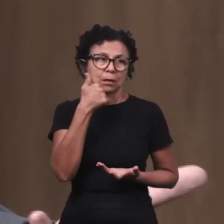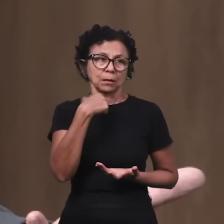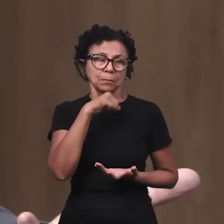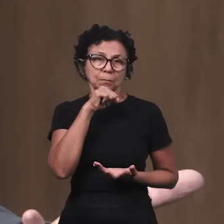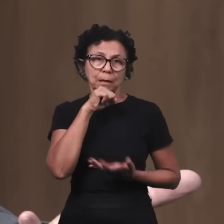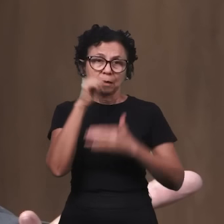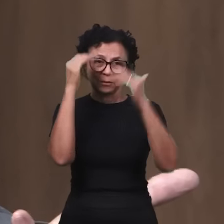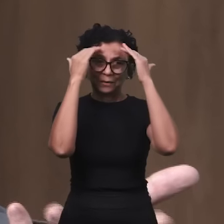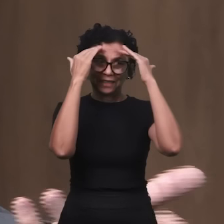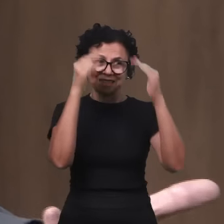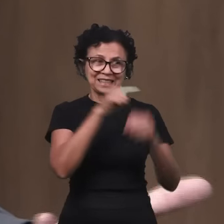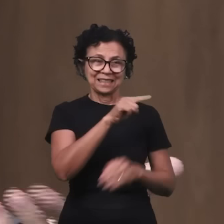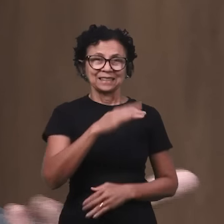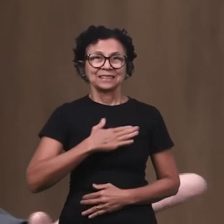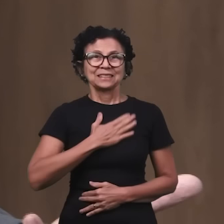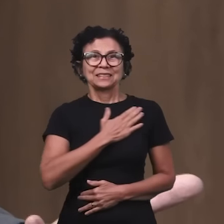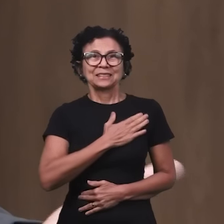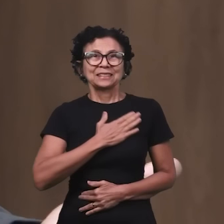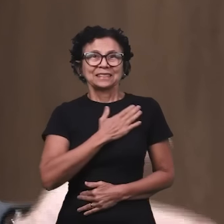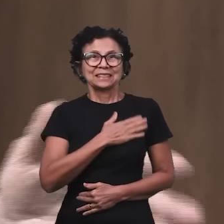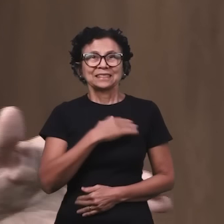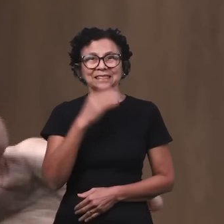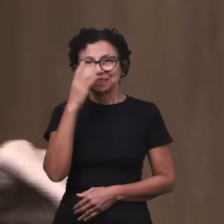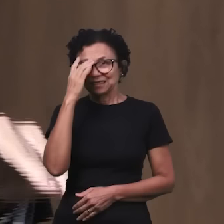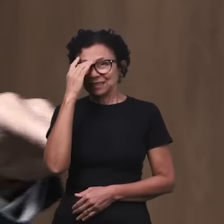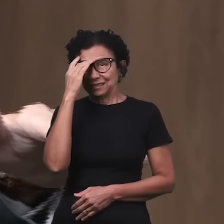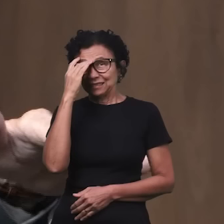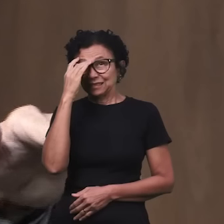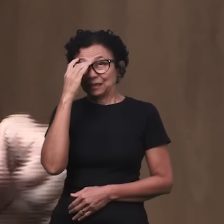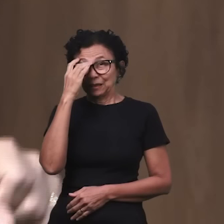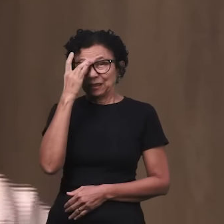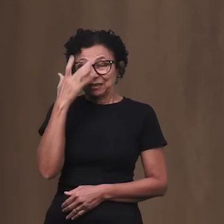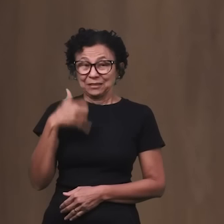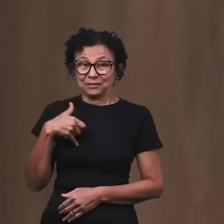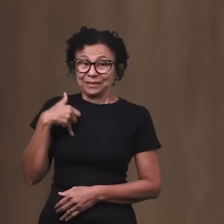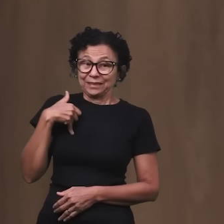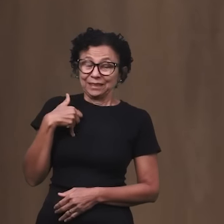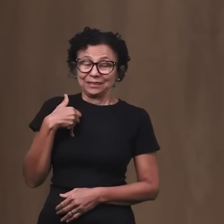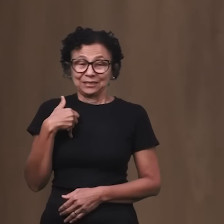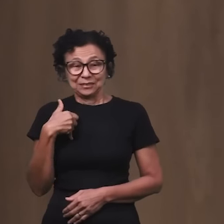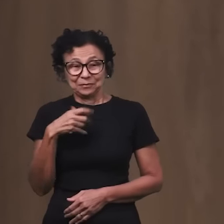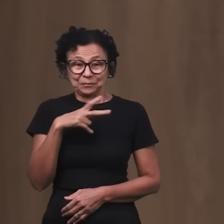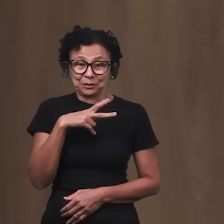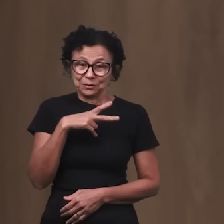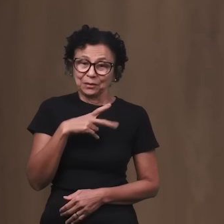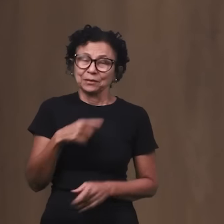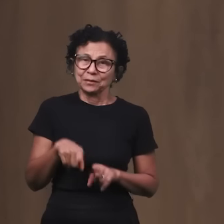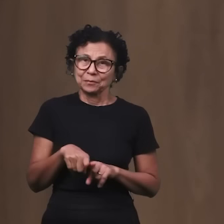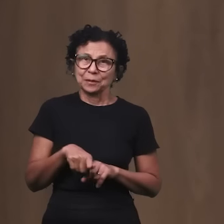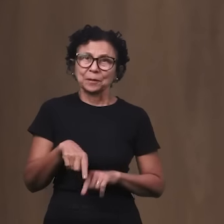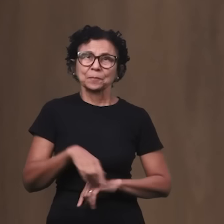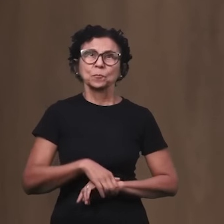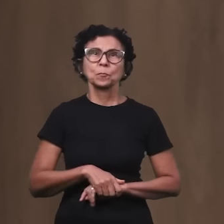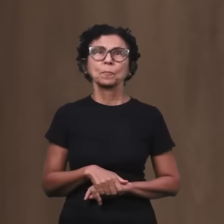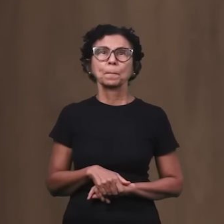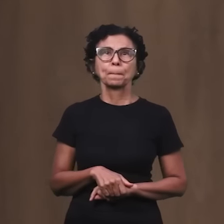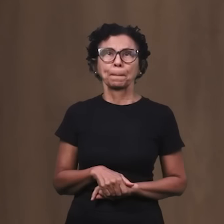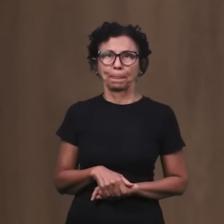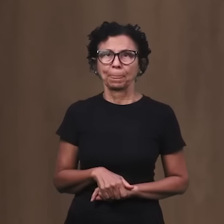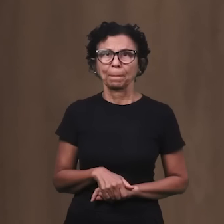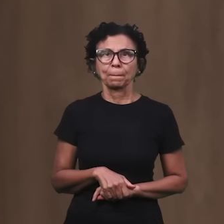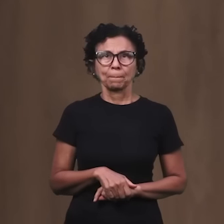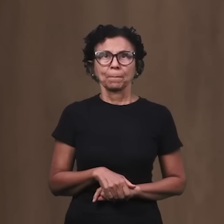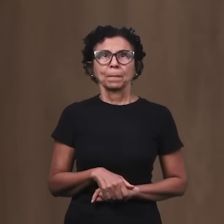aquela satisfação, né? E também, talvez vaidade pessoal, vou fazer medicina. E eu fui estudar para fazer